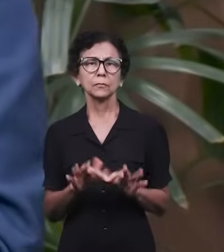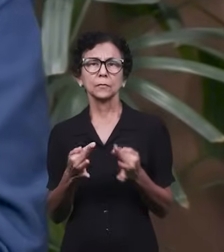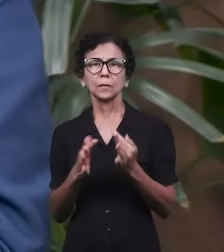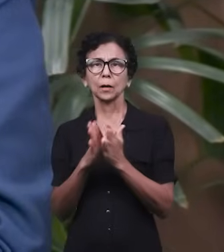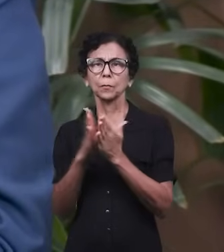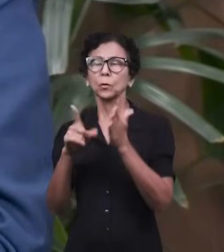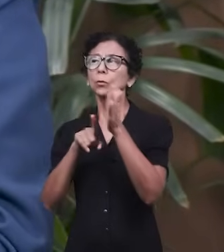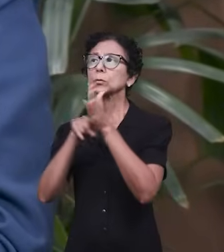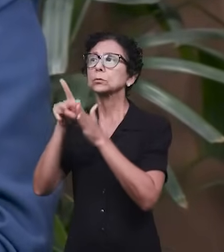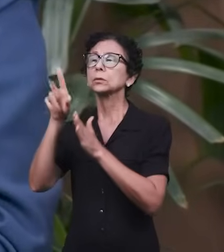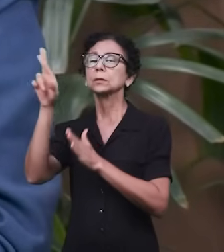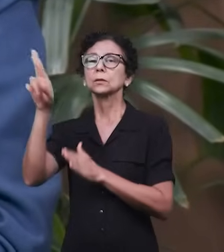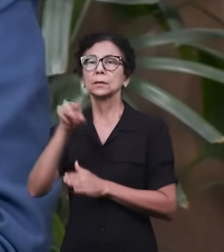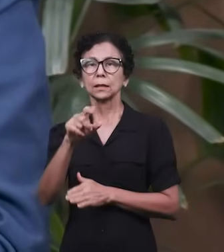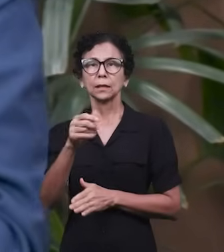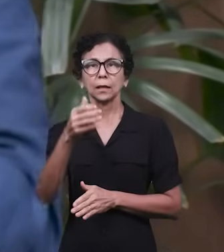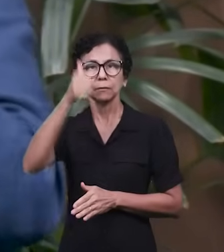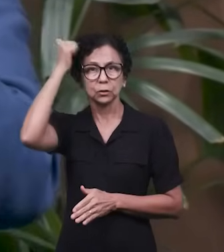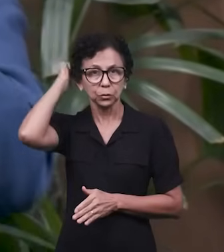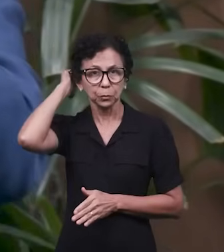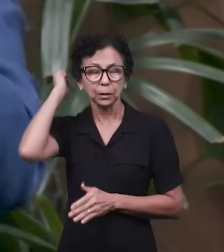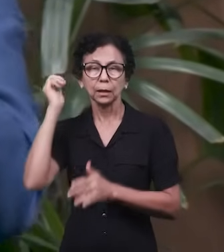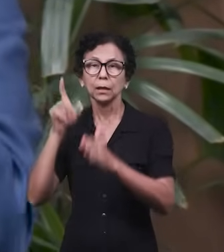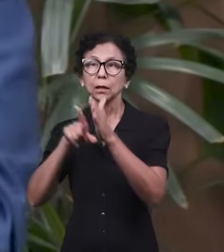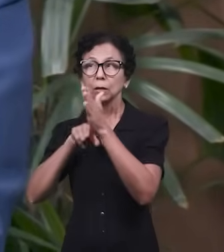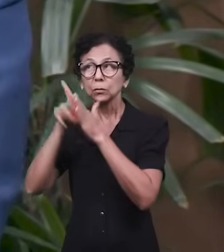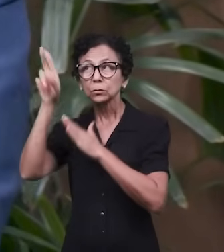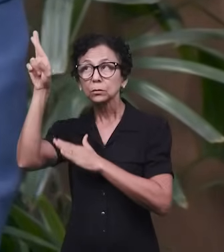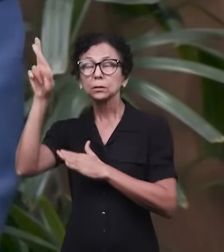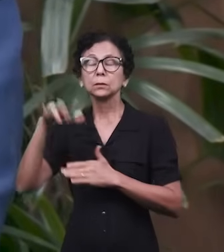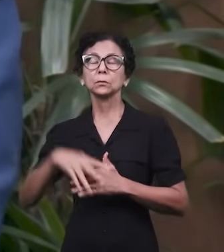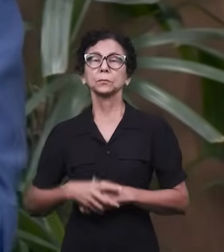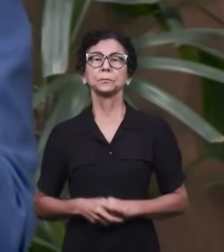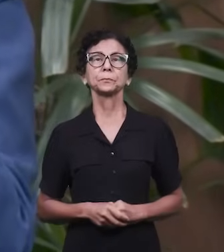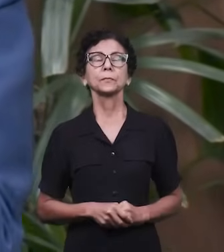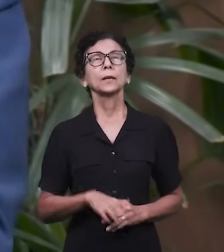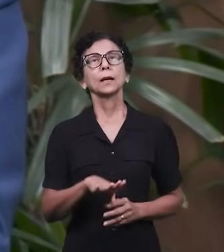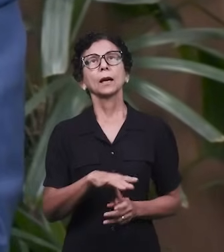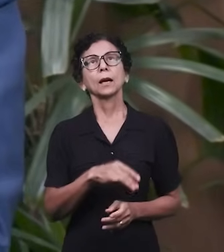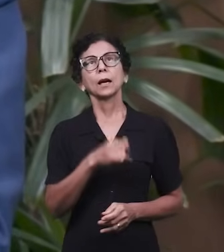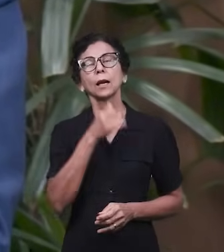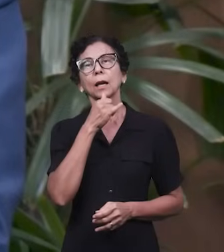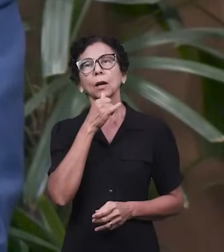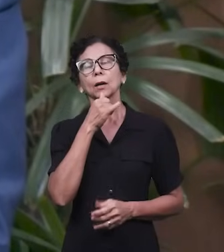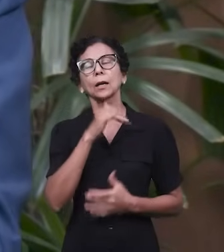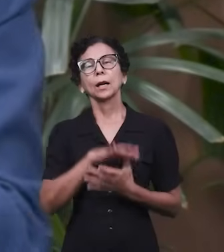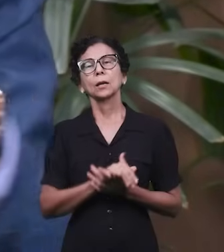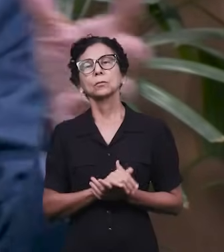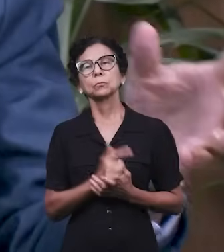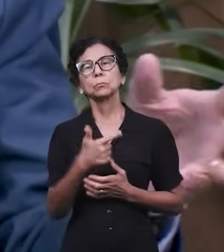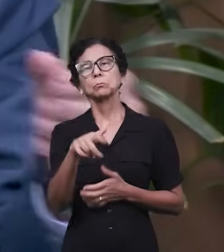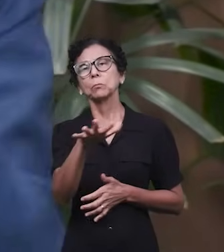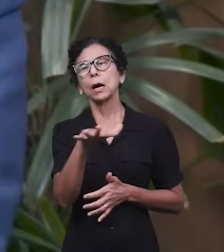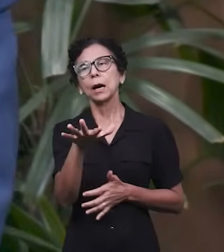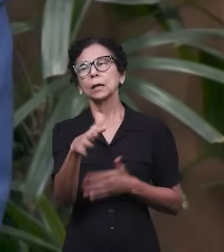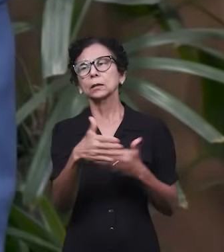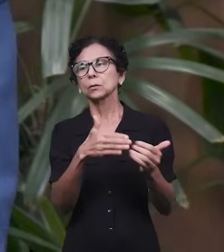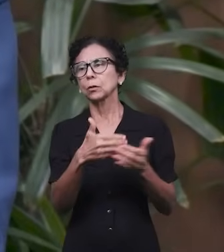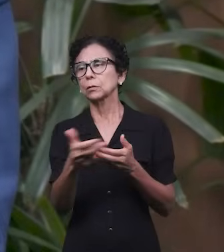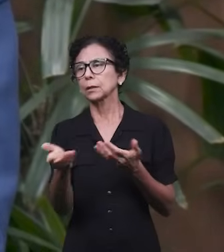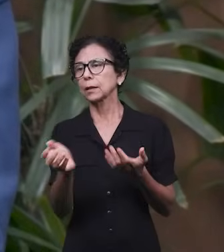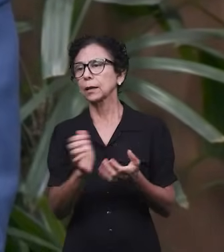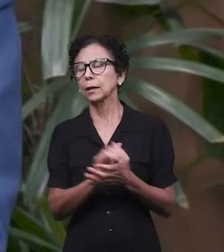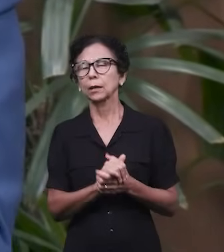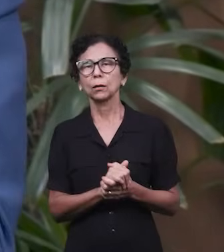Senhor. Eu quero eu quero ser estatístico. Consulta o Senhor. Eu quero fazer letras. Consulta o